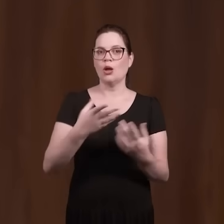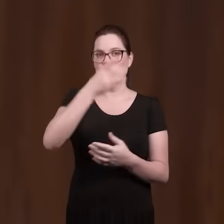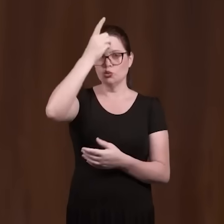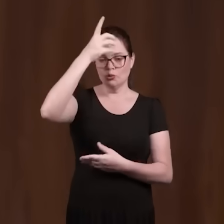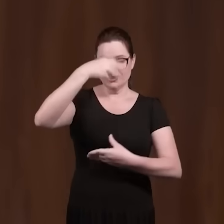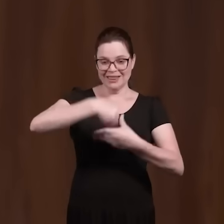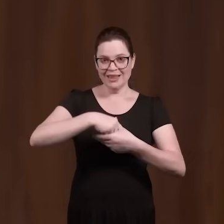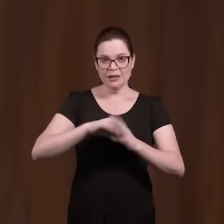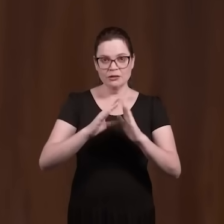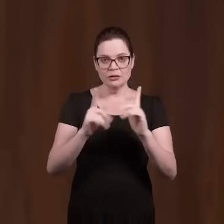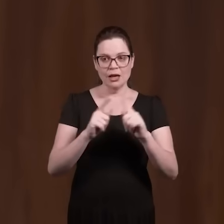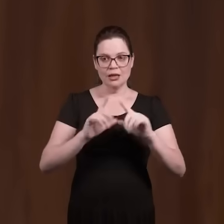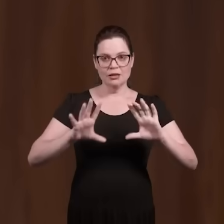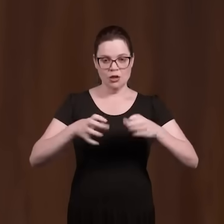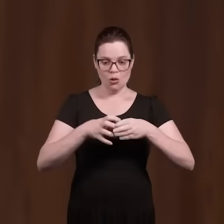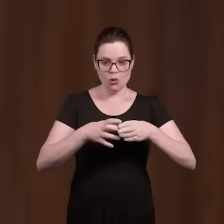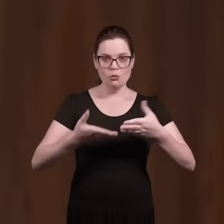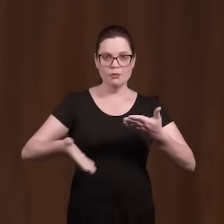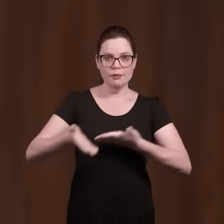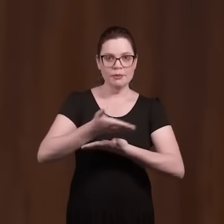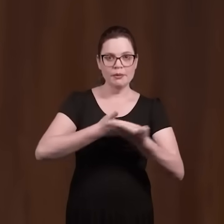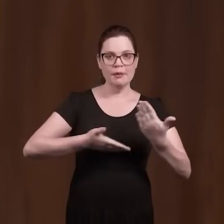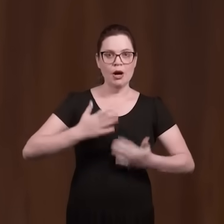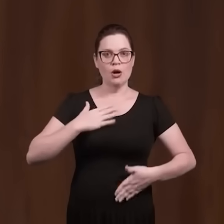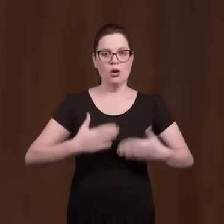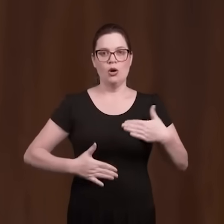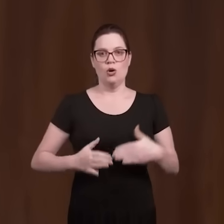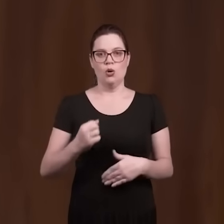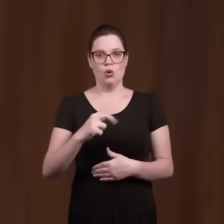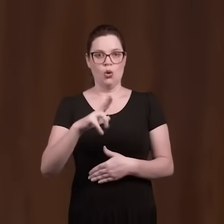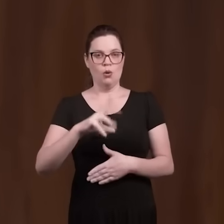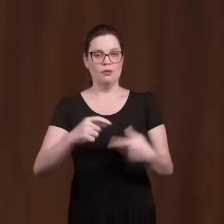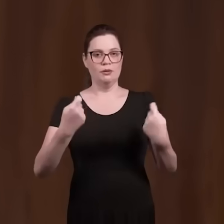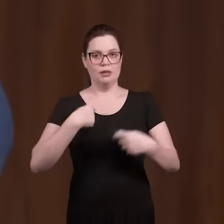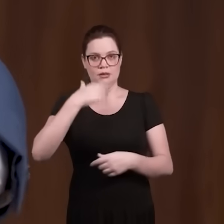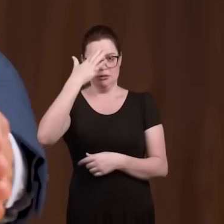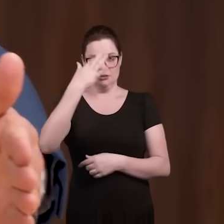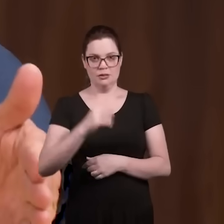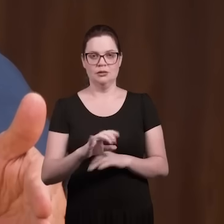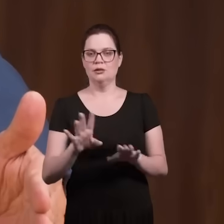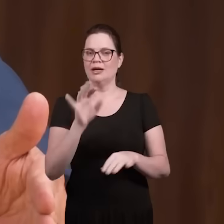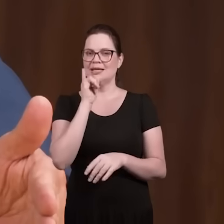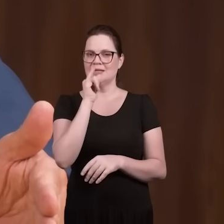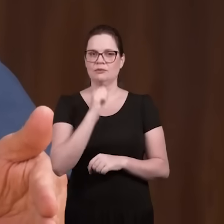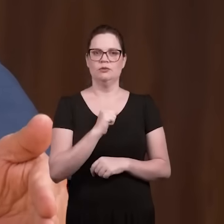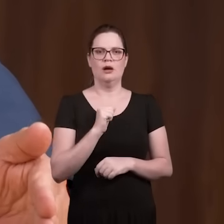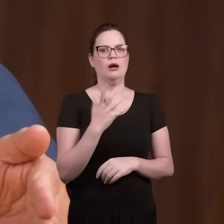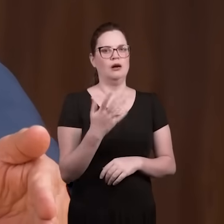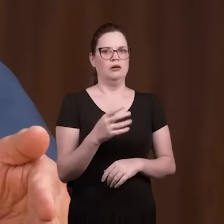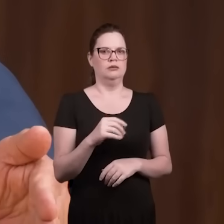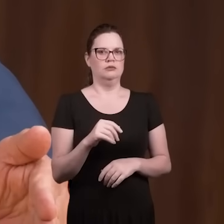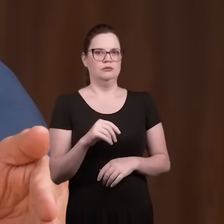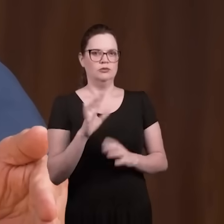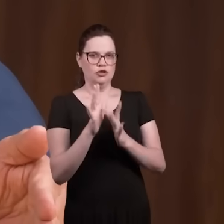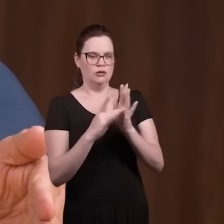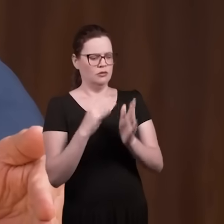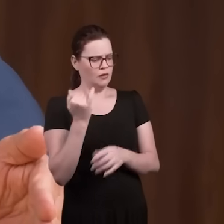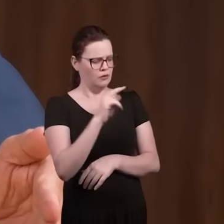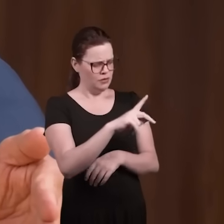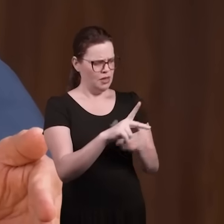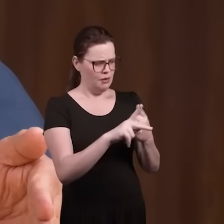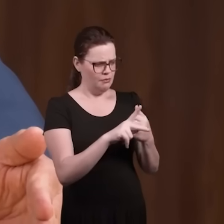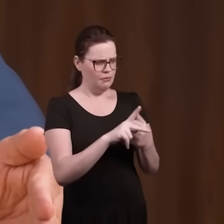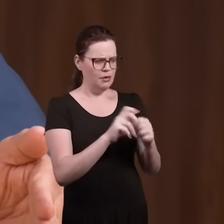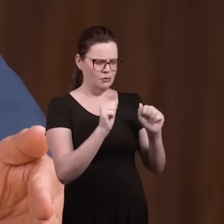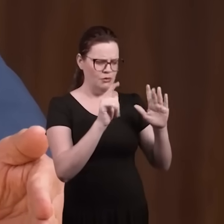é discernido no corpo, né? Então Jesus discerne. Pedro, você teve revelação, uma bênção,